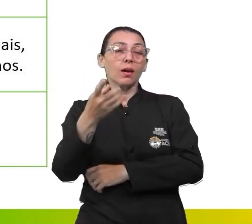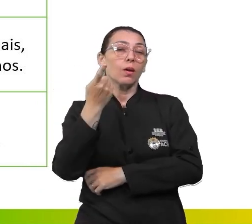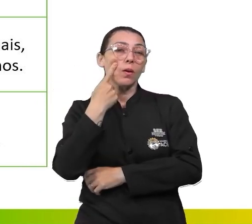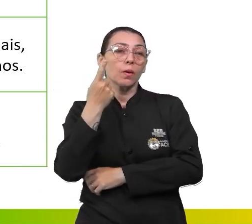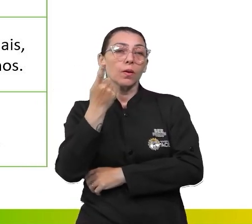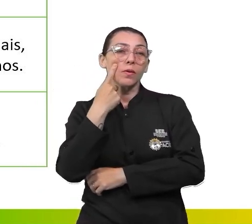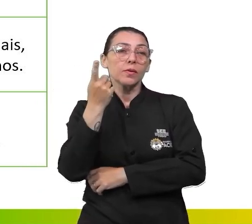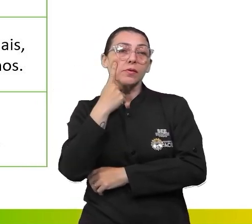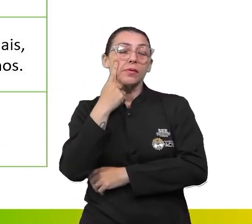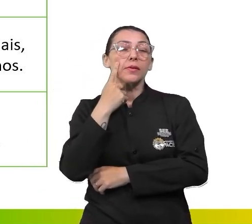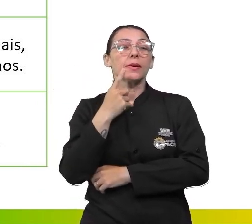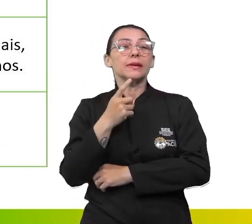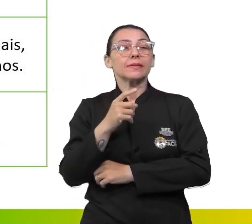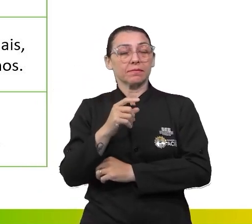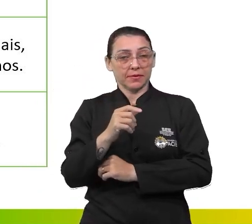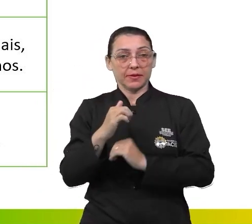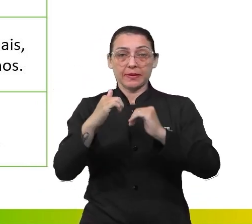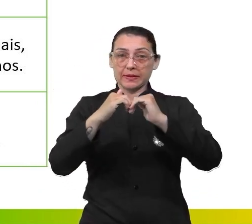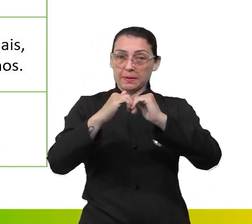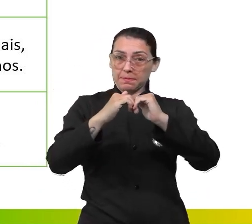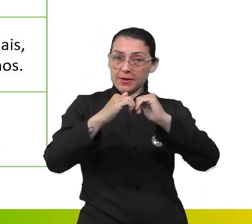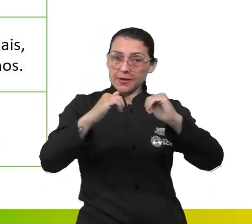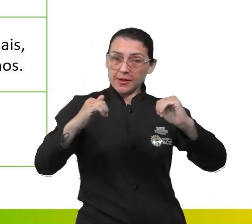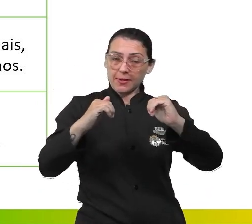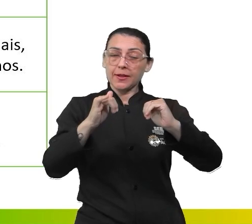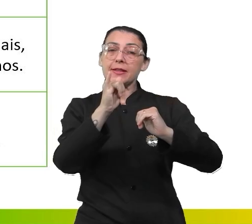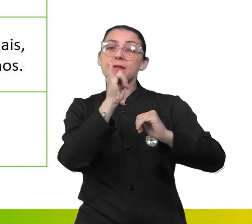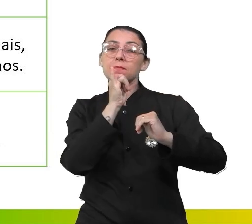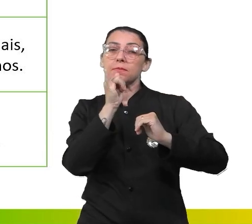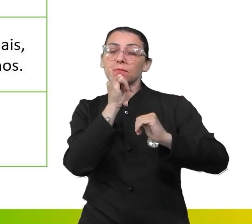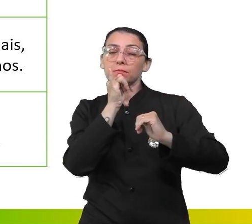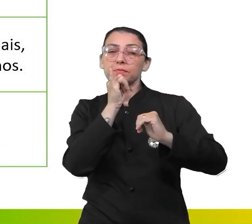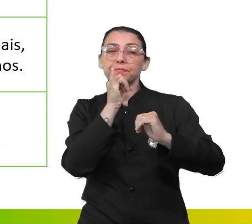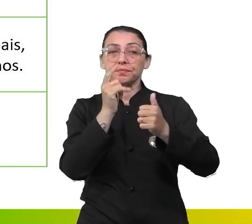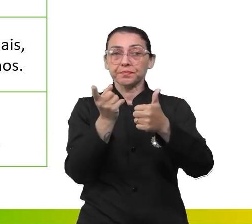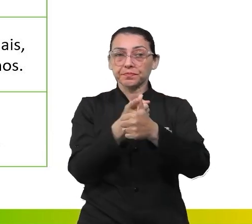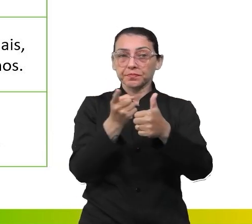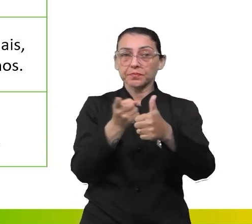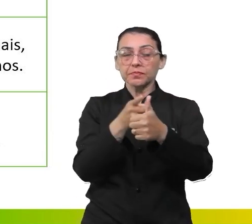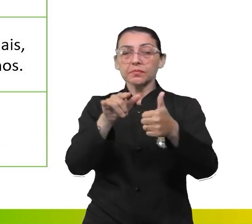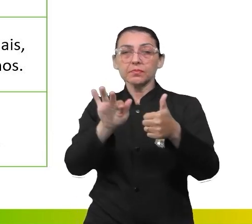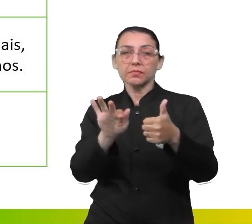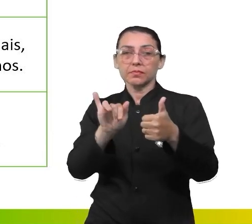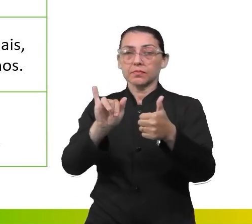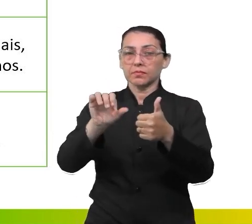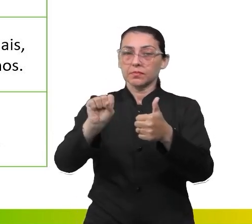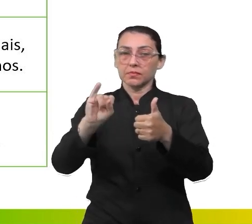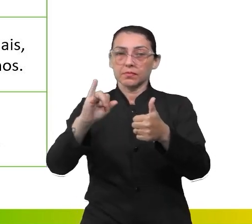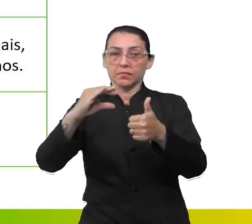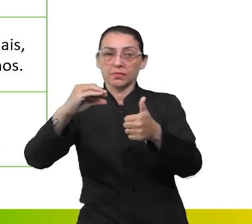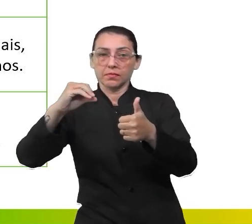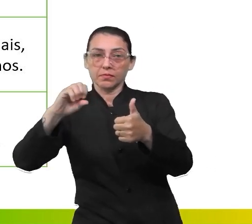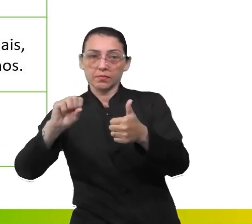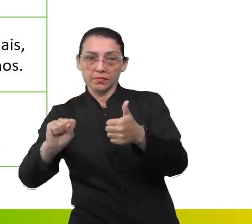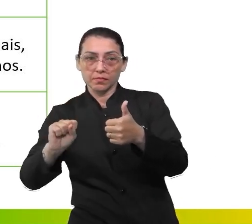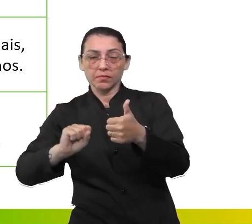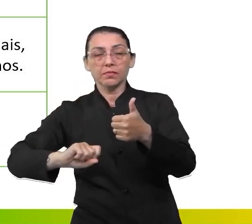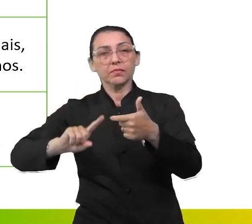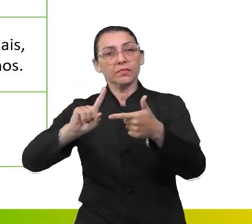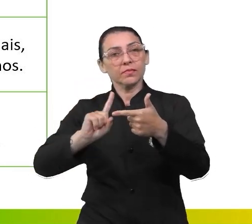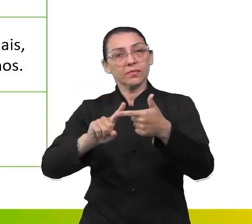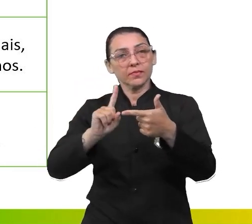interessante, o quadro ele está bem dividido e bem exemplificado. Primeiro, nós vamos identificar os aspectos